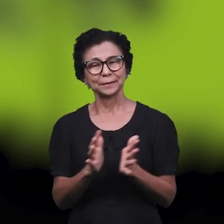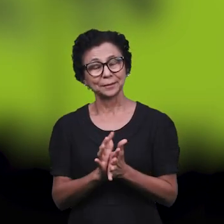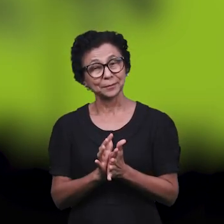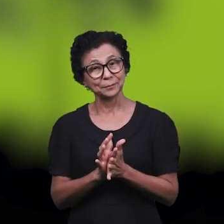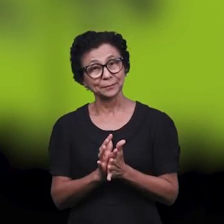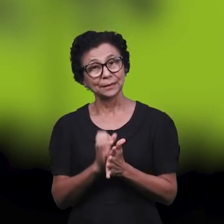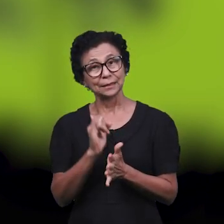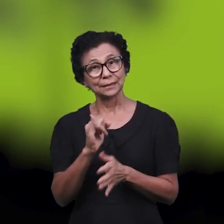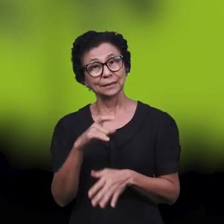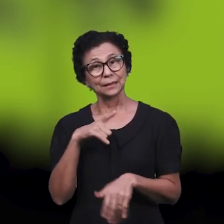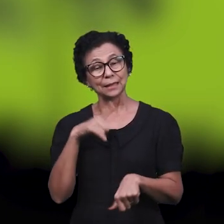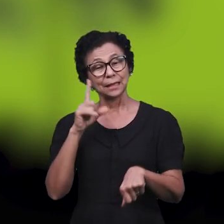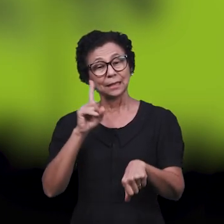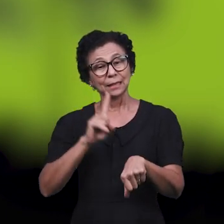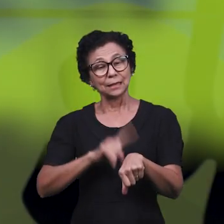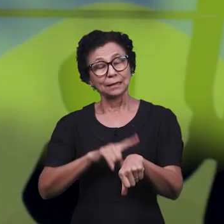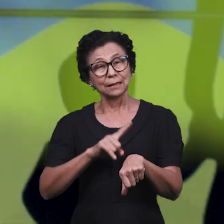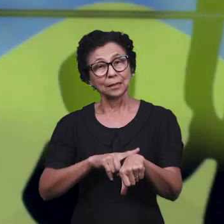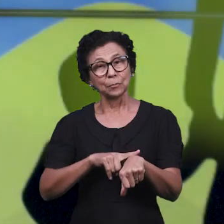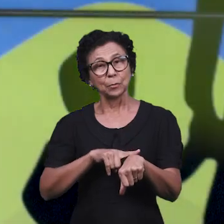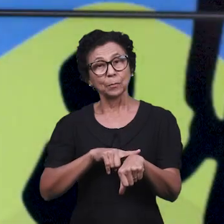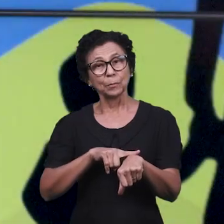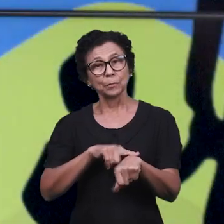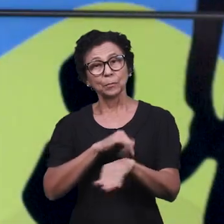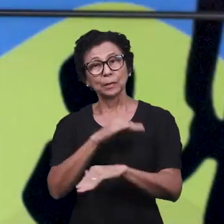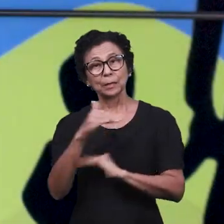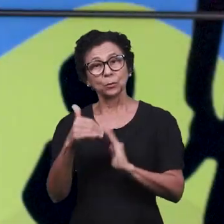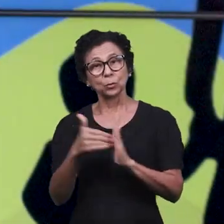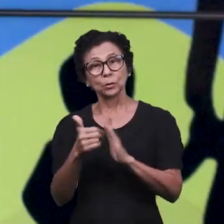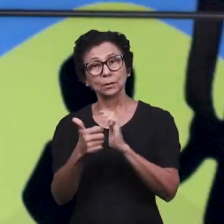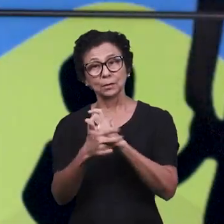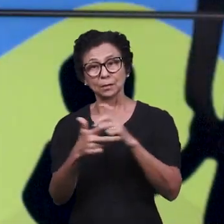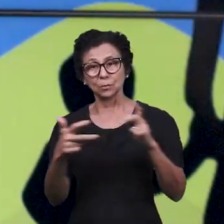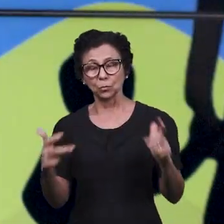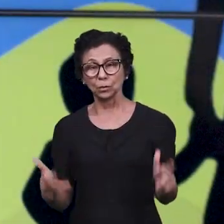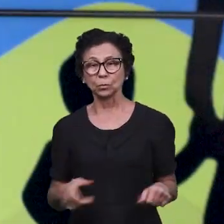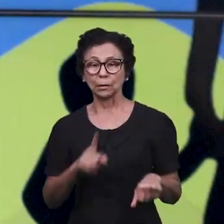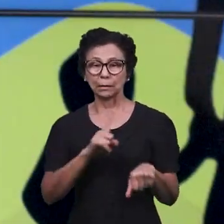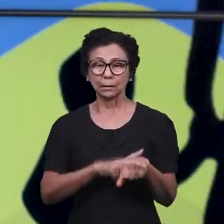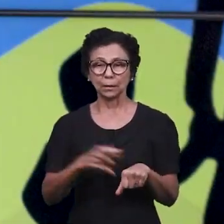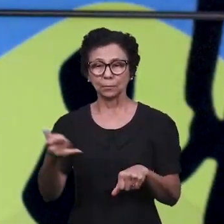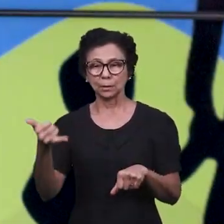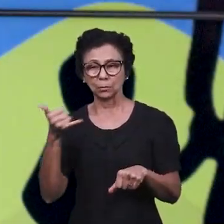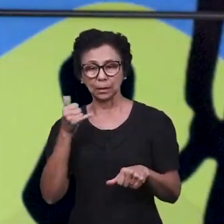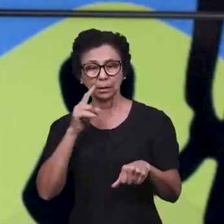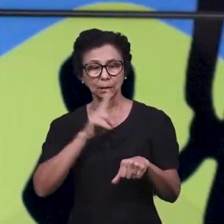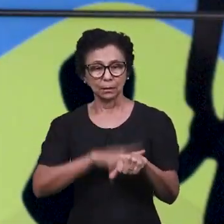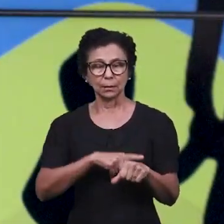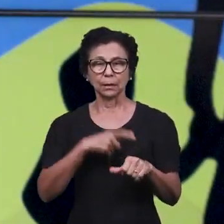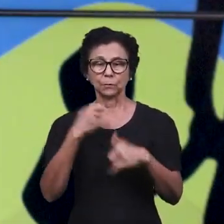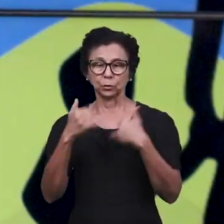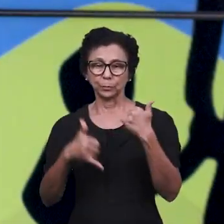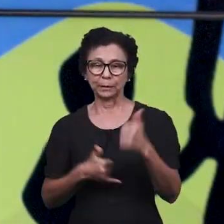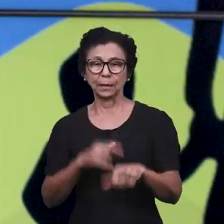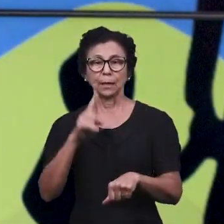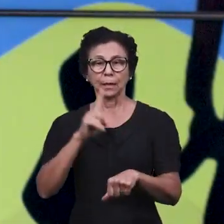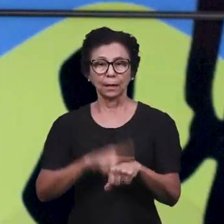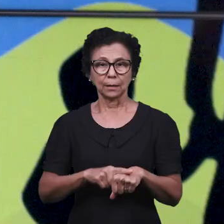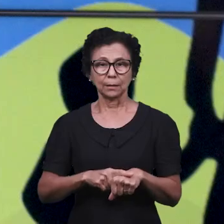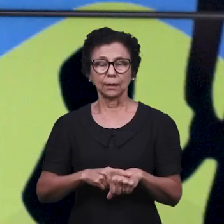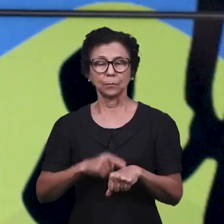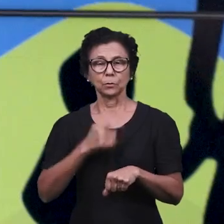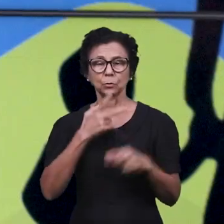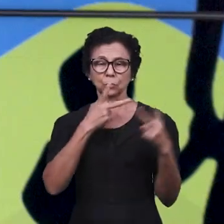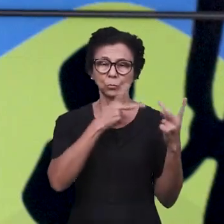há tempo para todo um propósito debaixo do céu, há tempo do celular, há tempo de brincar, há tempo